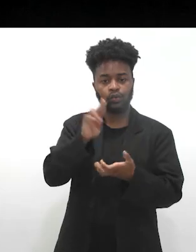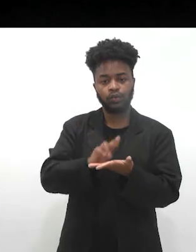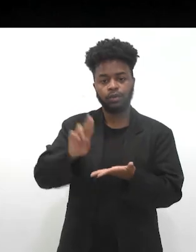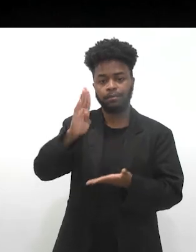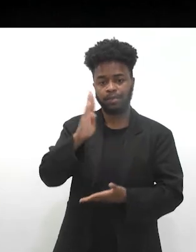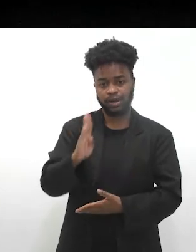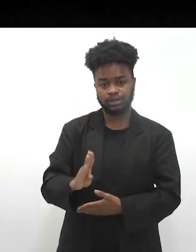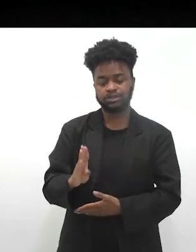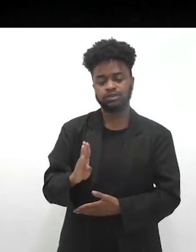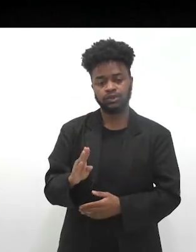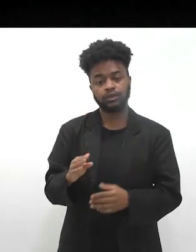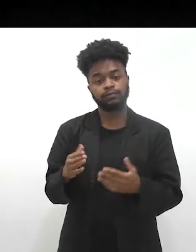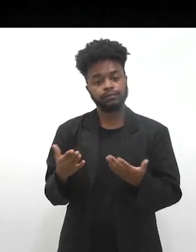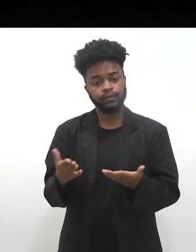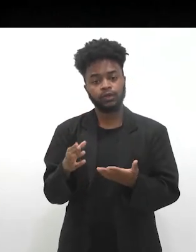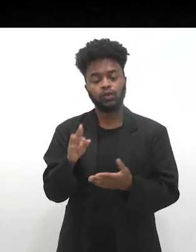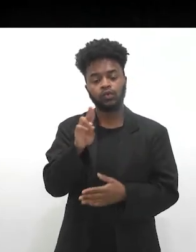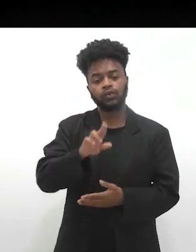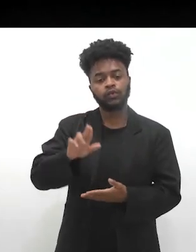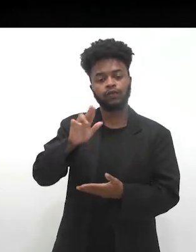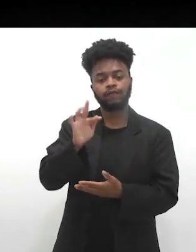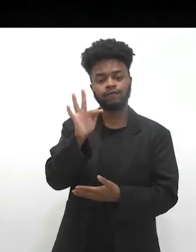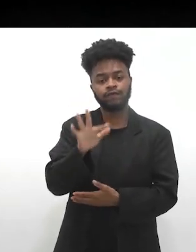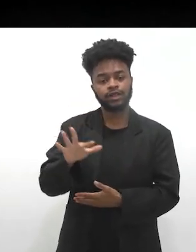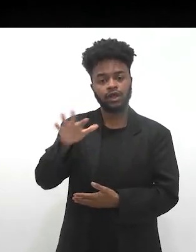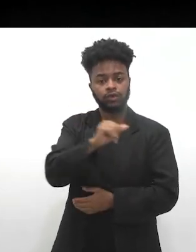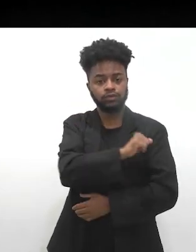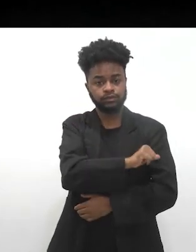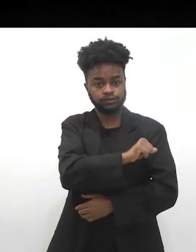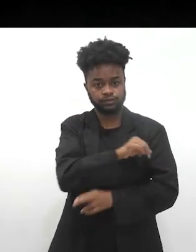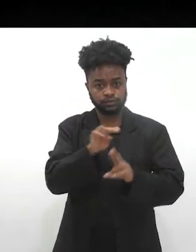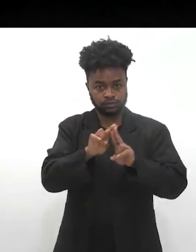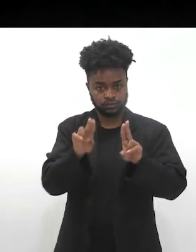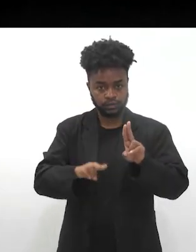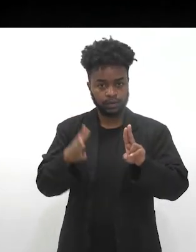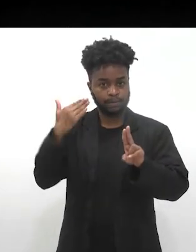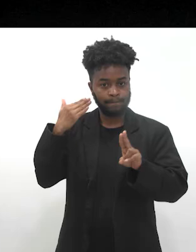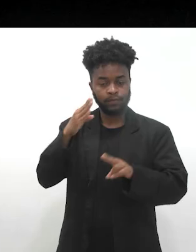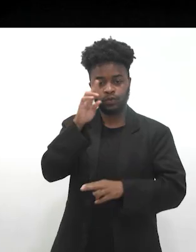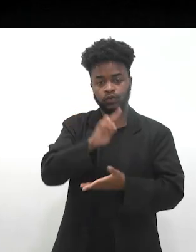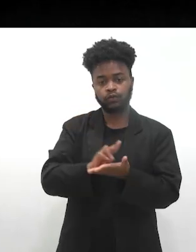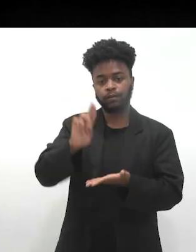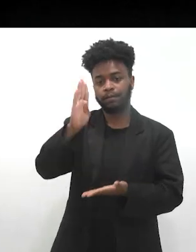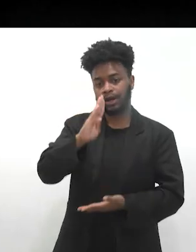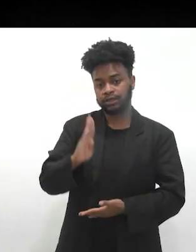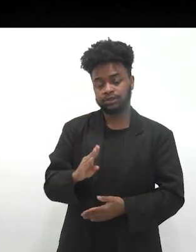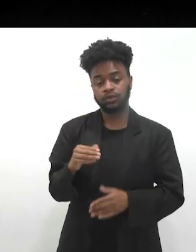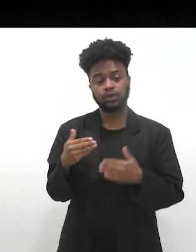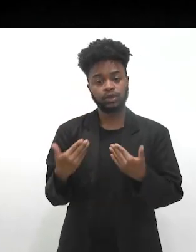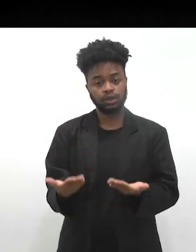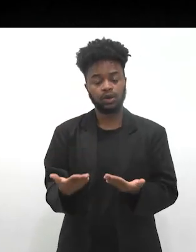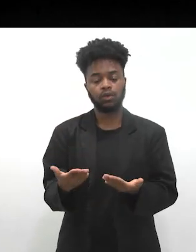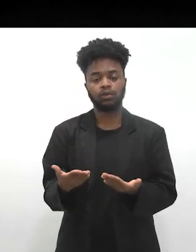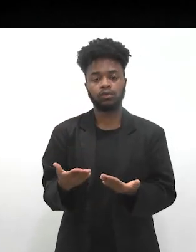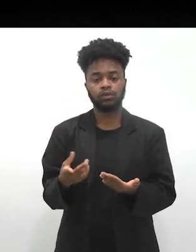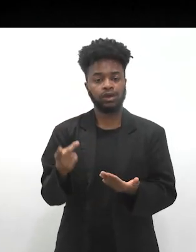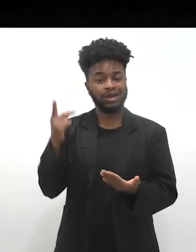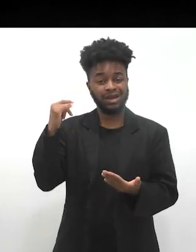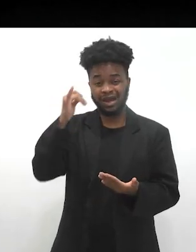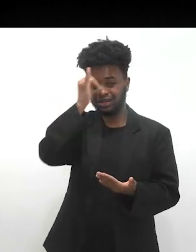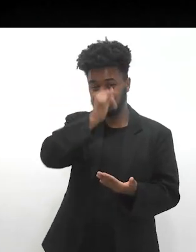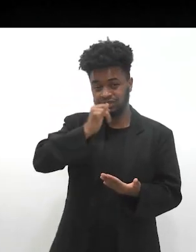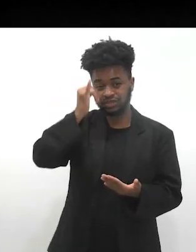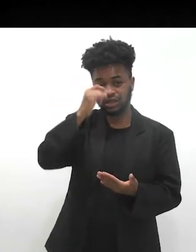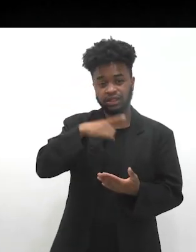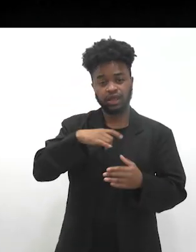Brasil, a Universidade Rural do Brasil. A Universidade Federal do Rio de Janeiro era a Universidade do Brasil. Então, a